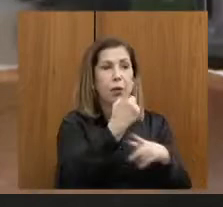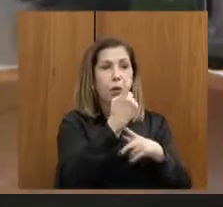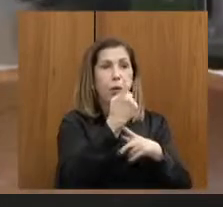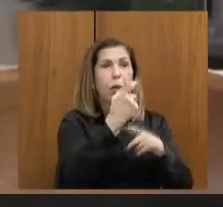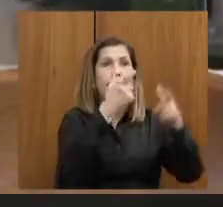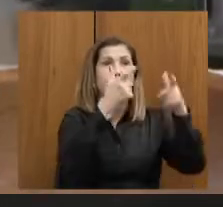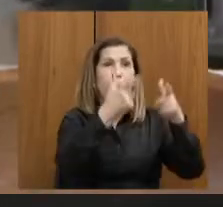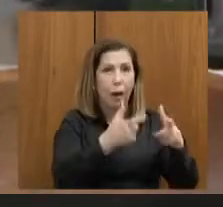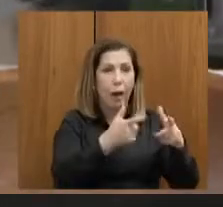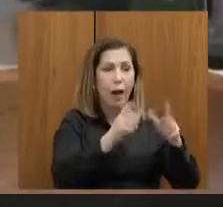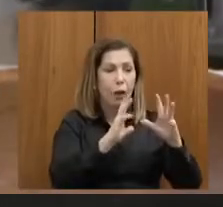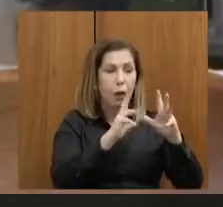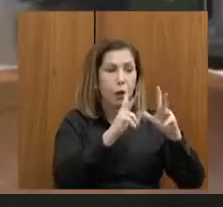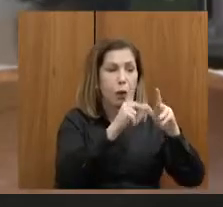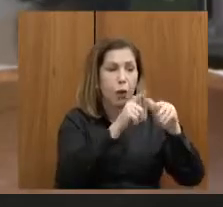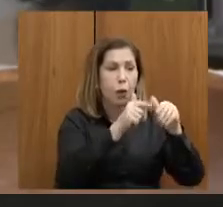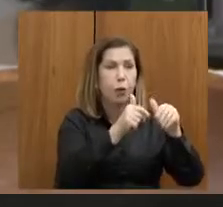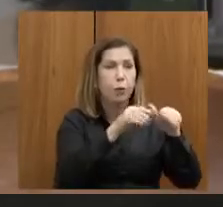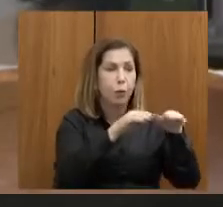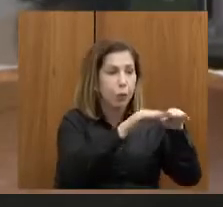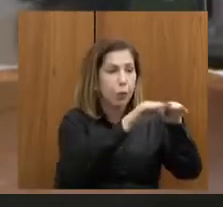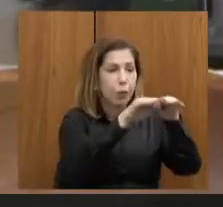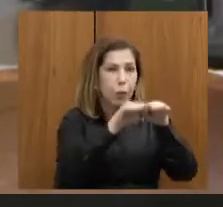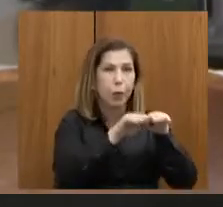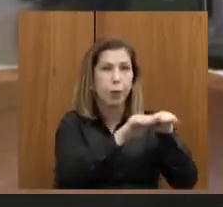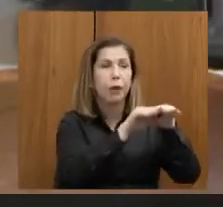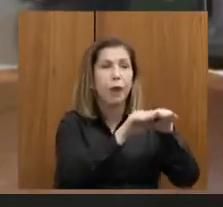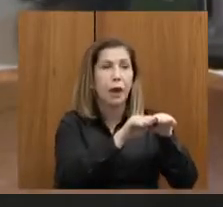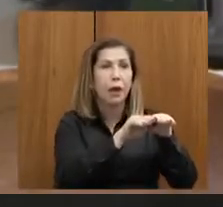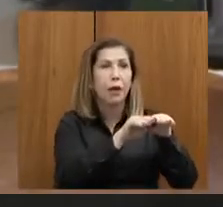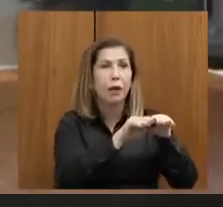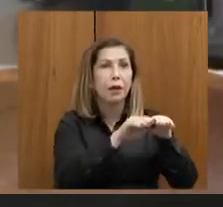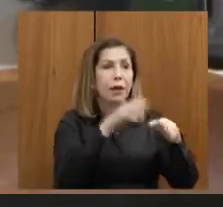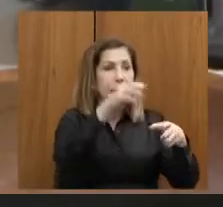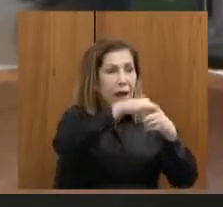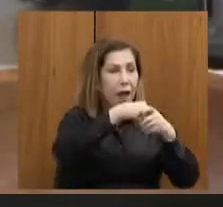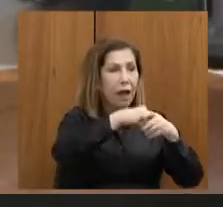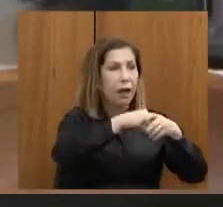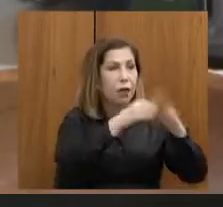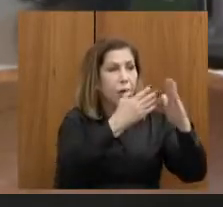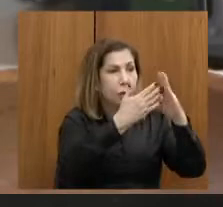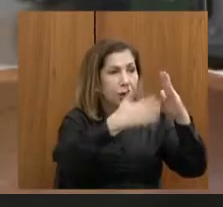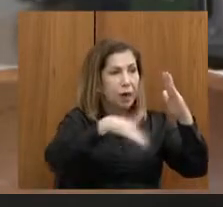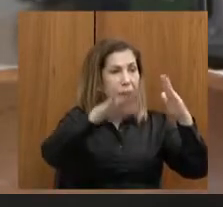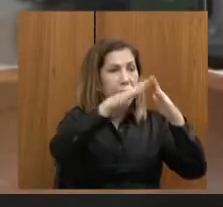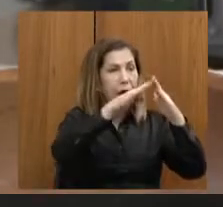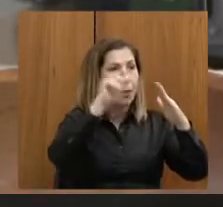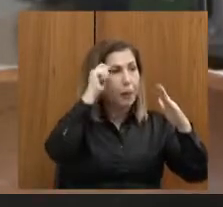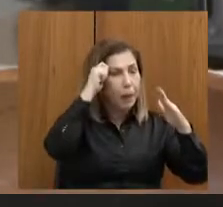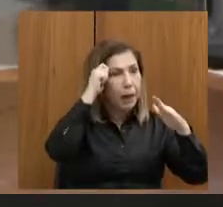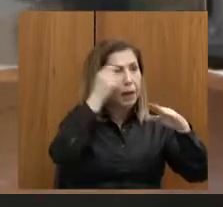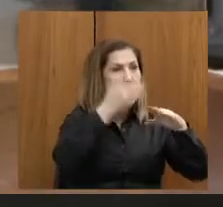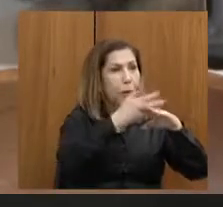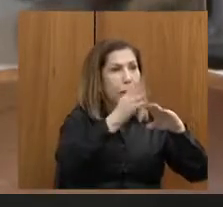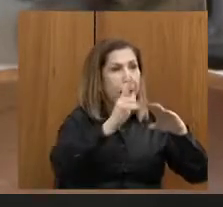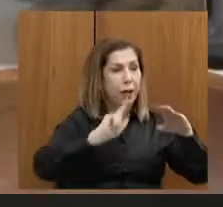bom dia todo mundo é tratado com igualdade é dentro do terreno preto branco